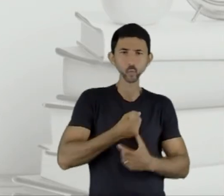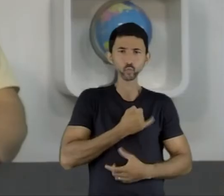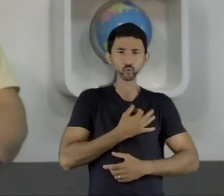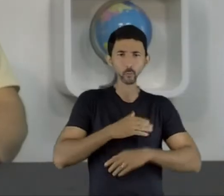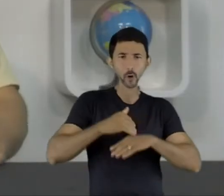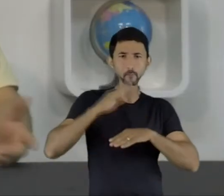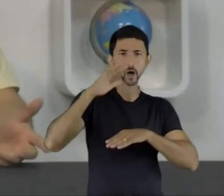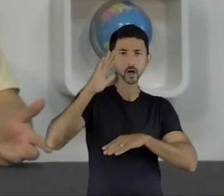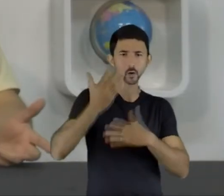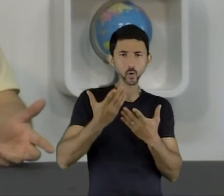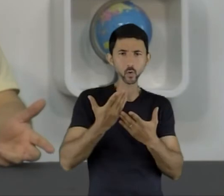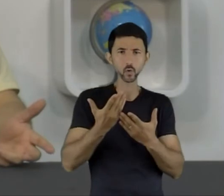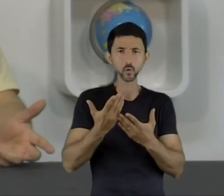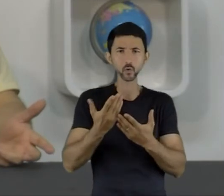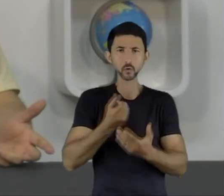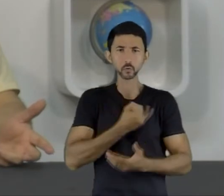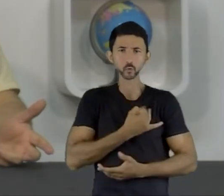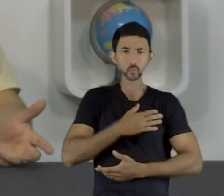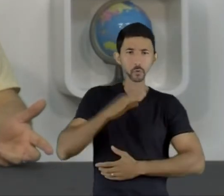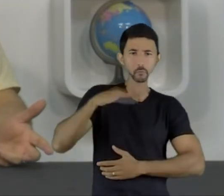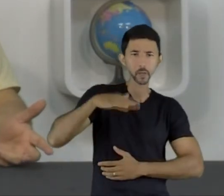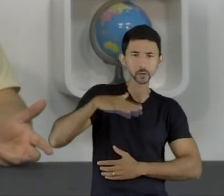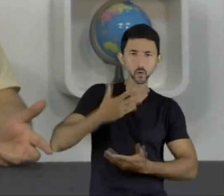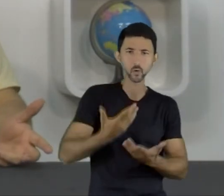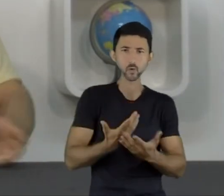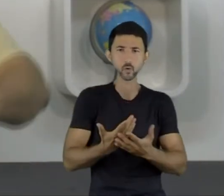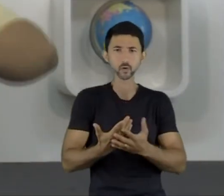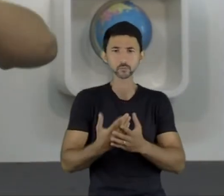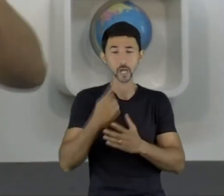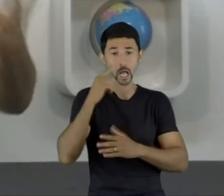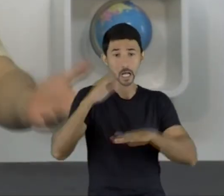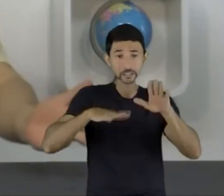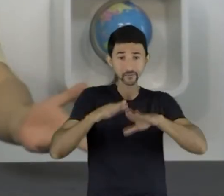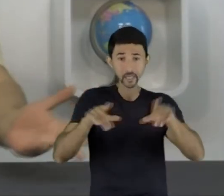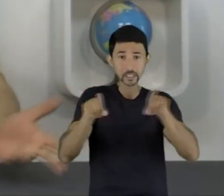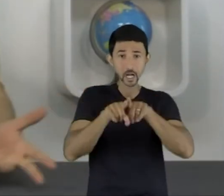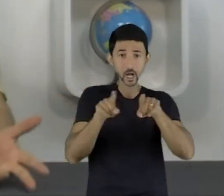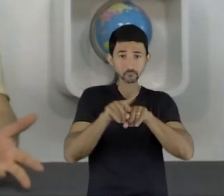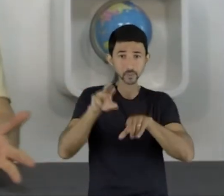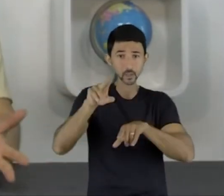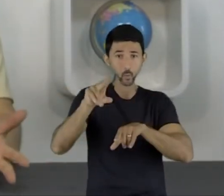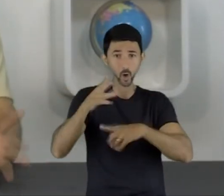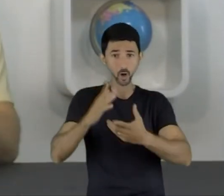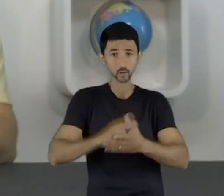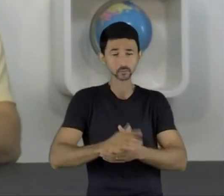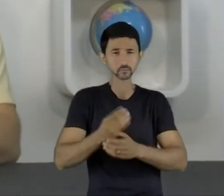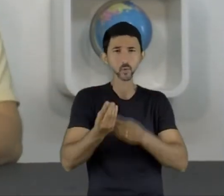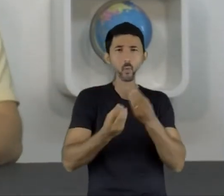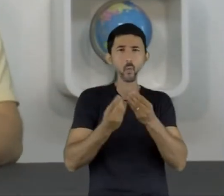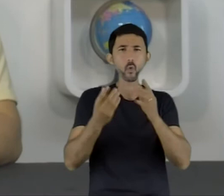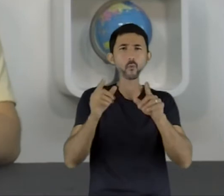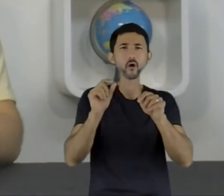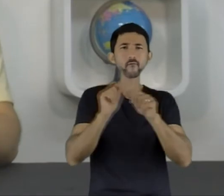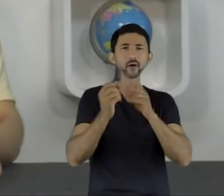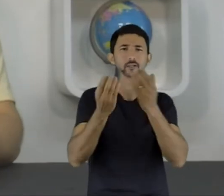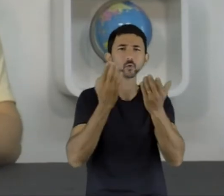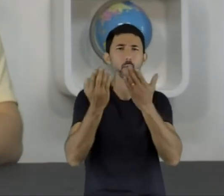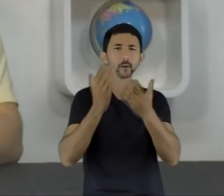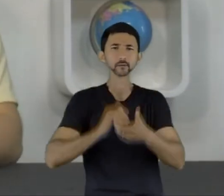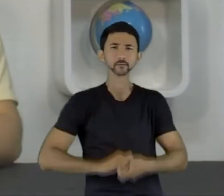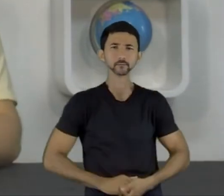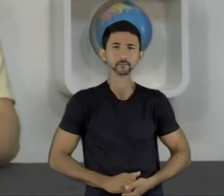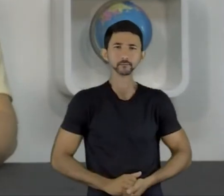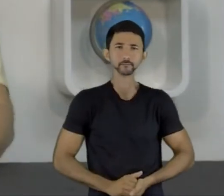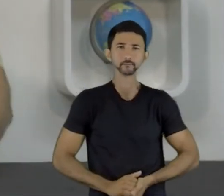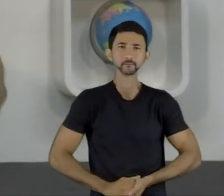menor, certo? Às vezes são iguais, certo? Mas como é que a gente faz essa comparação? Vamos verificar. Há vários